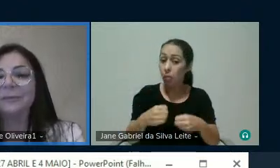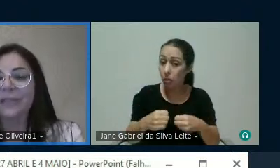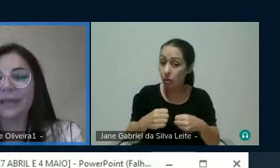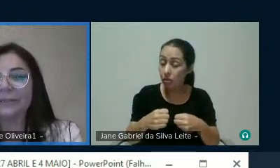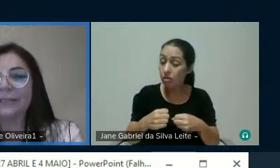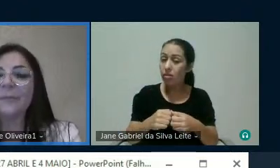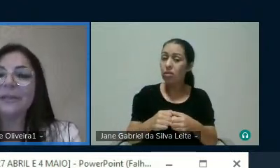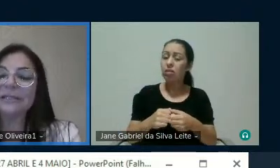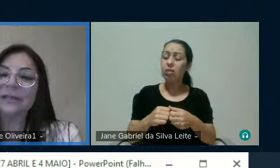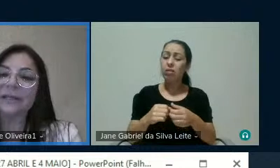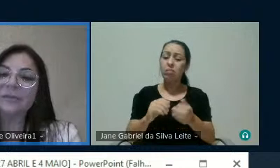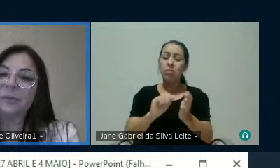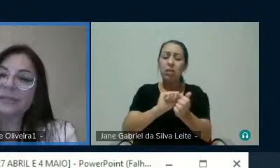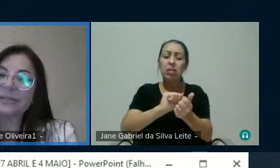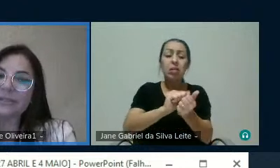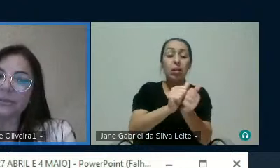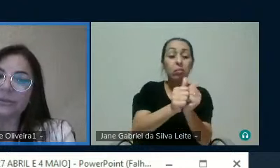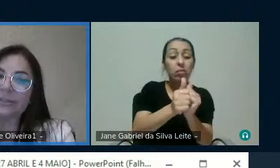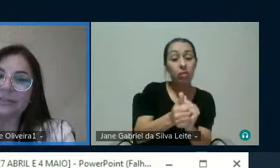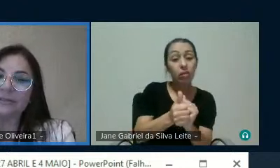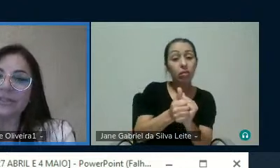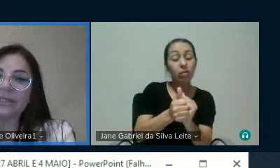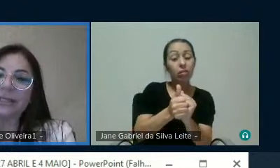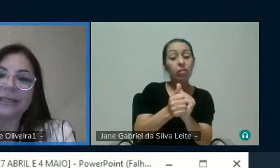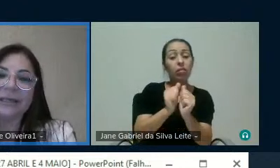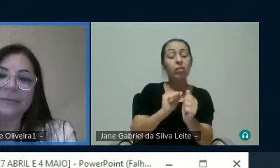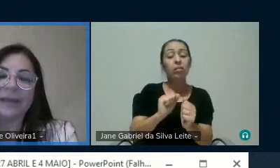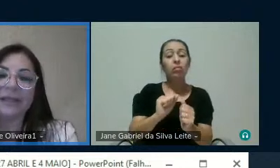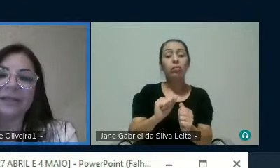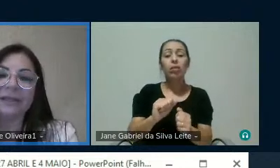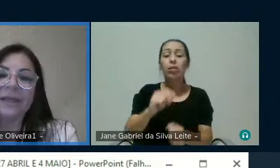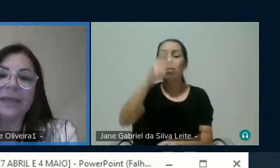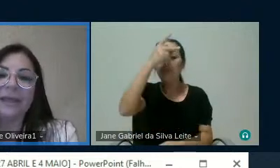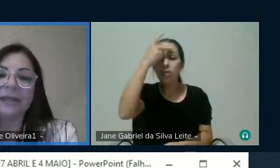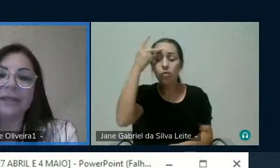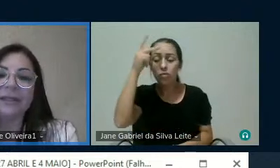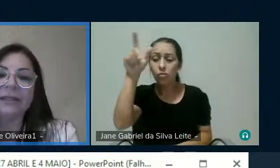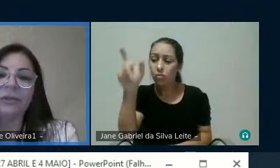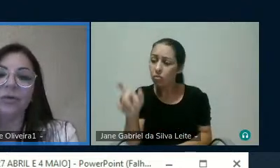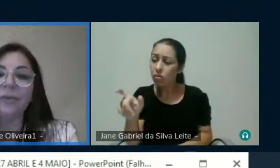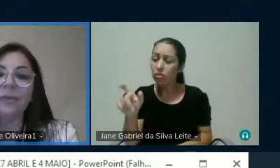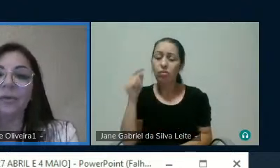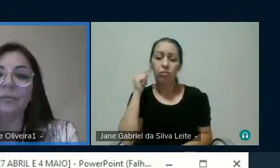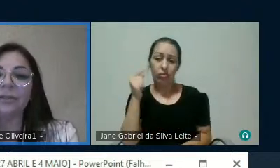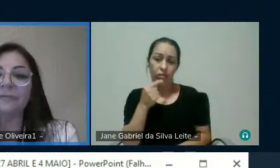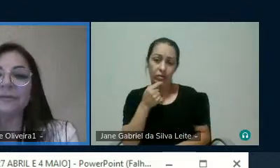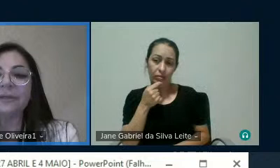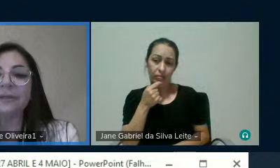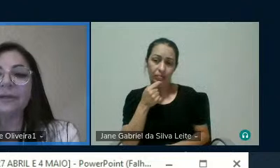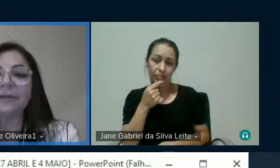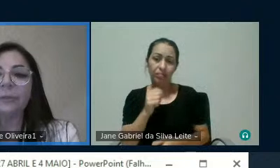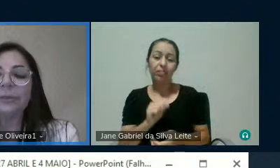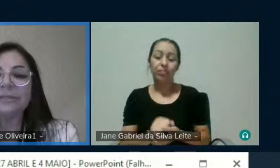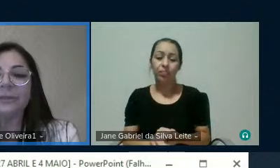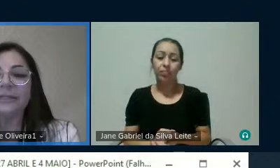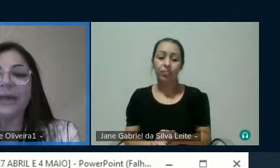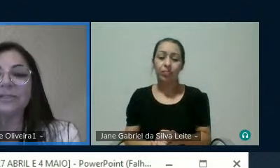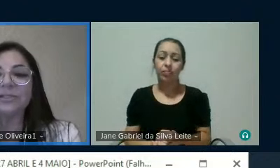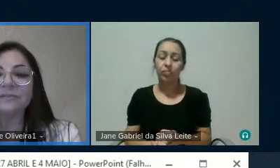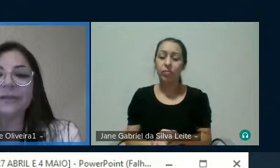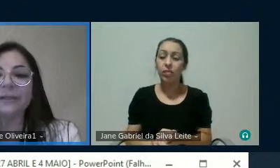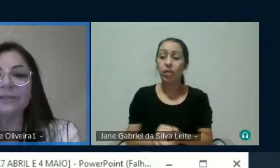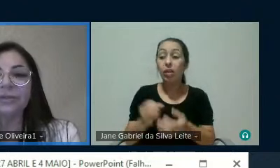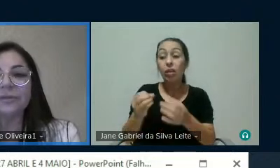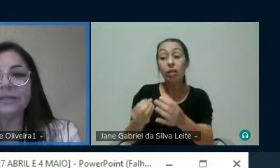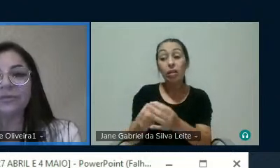mas adaptada e apresentada por pessoas surdas. Então, veja que ela criou uma nova